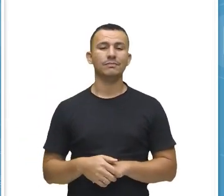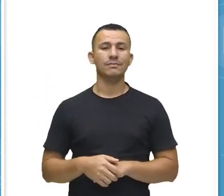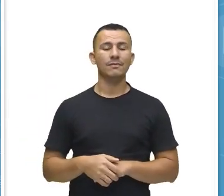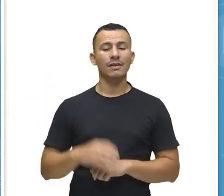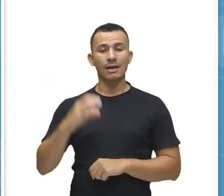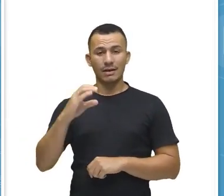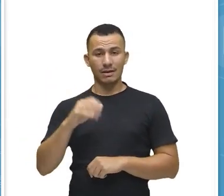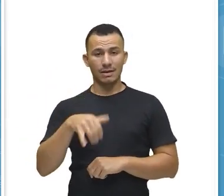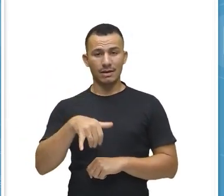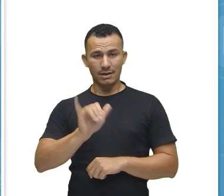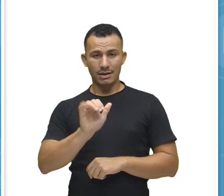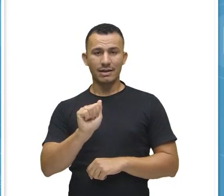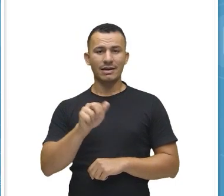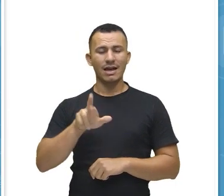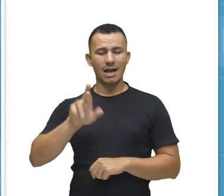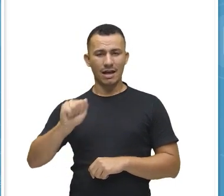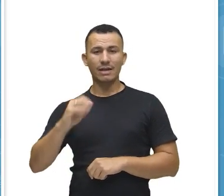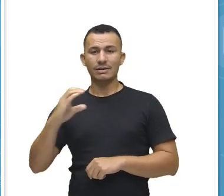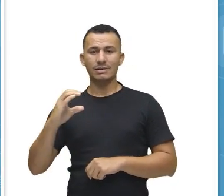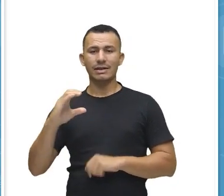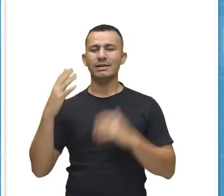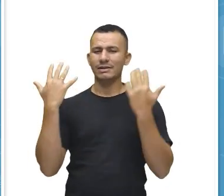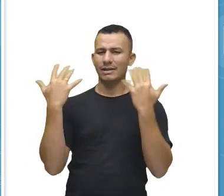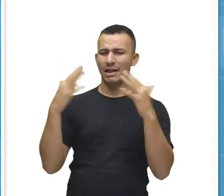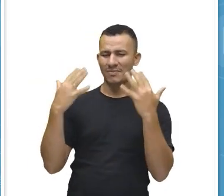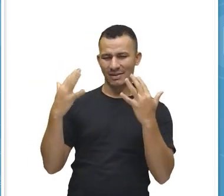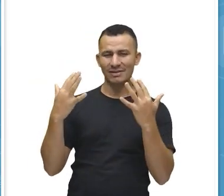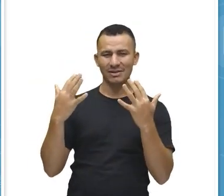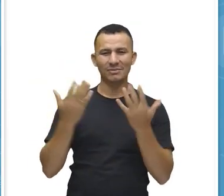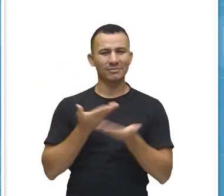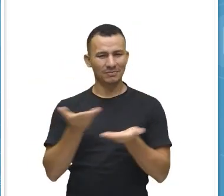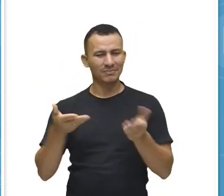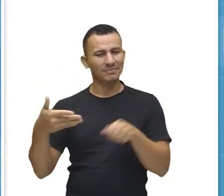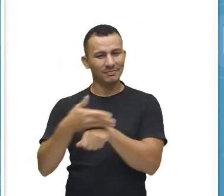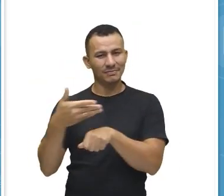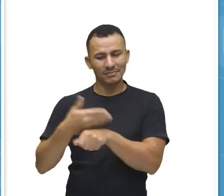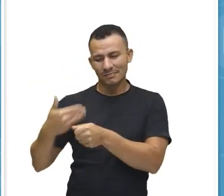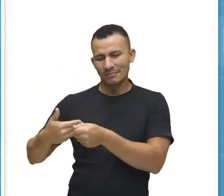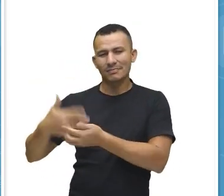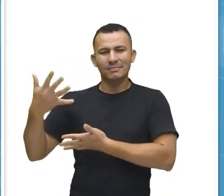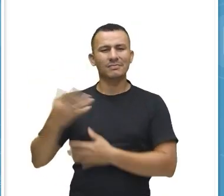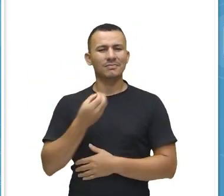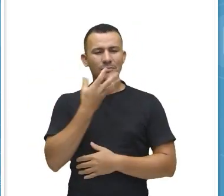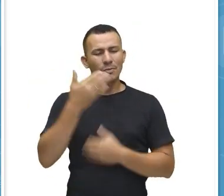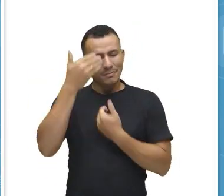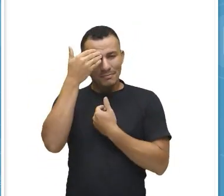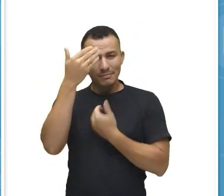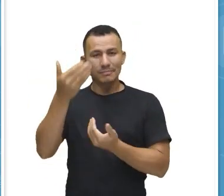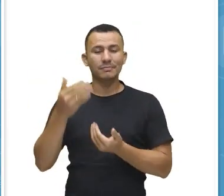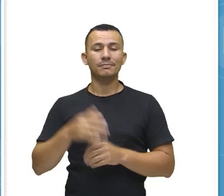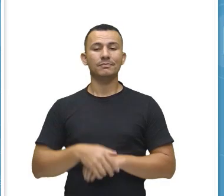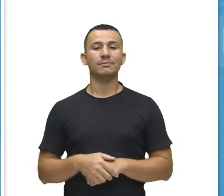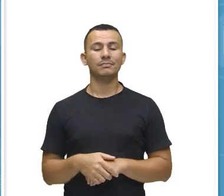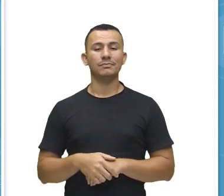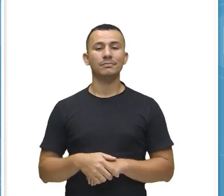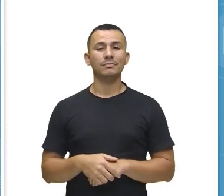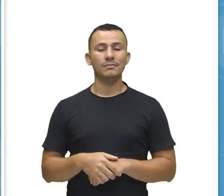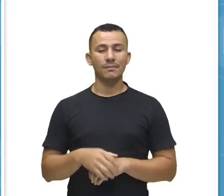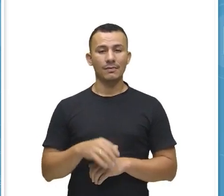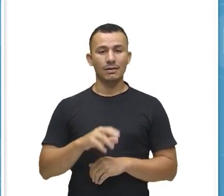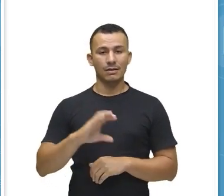celebração, é a Yara, celebração do Aula em Casa com a participação de vocês. Muito obrigado aí, gente. C de concordo,